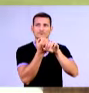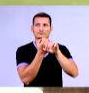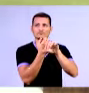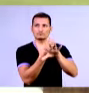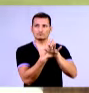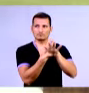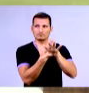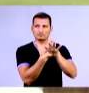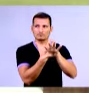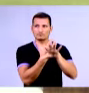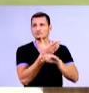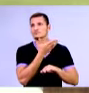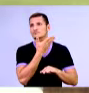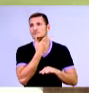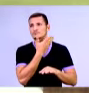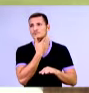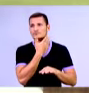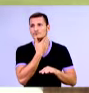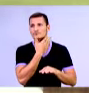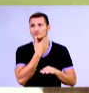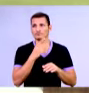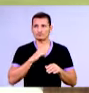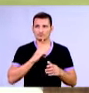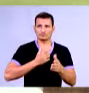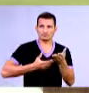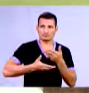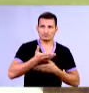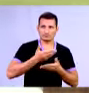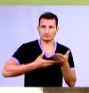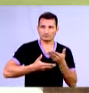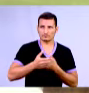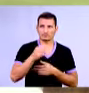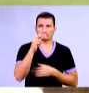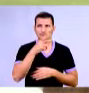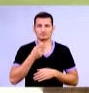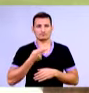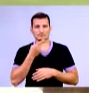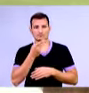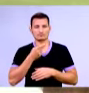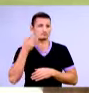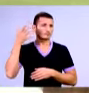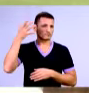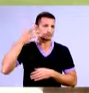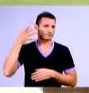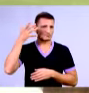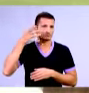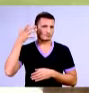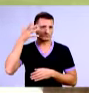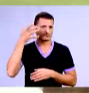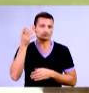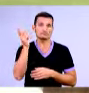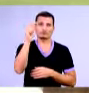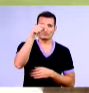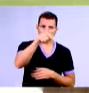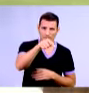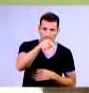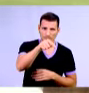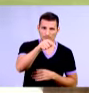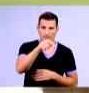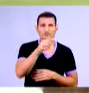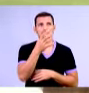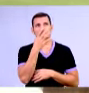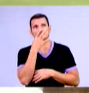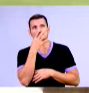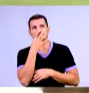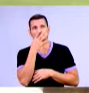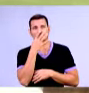de bater papo, então você tem a parte da interação de quem está falando como palestrante até aquele que está do outro lado como